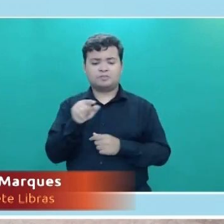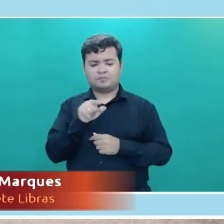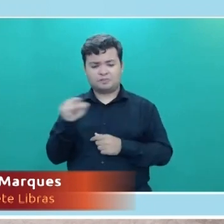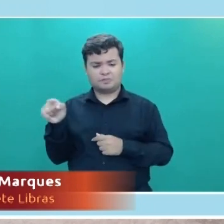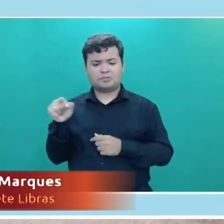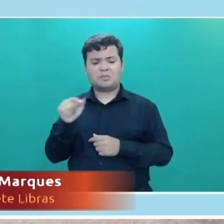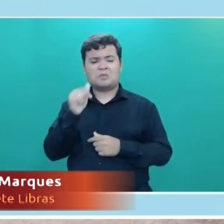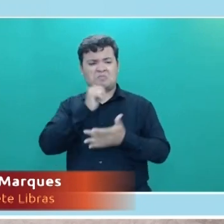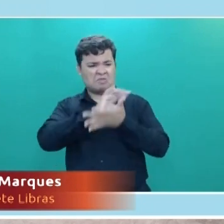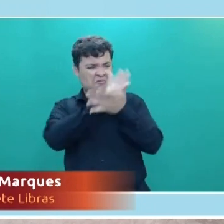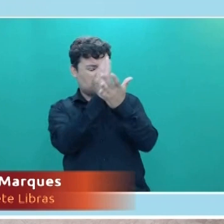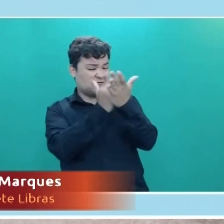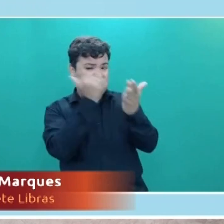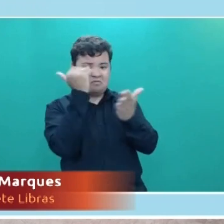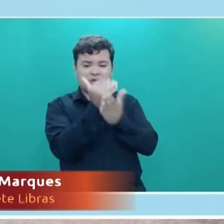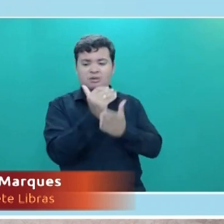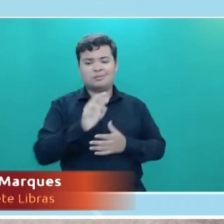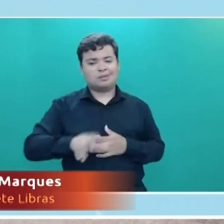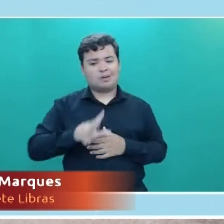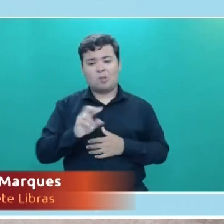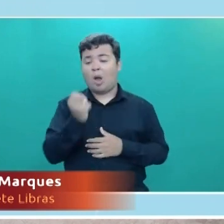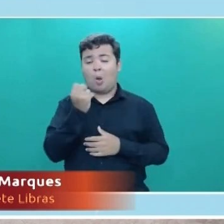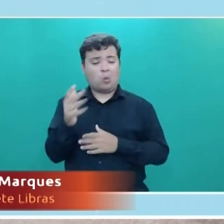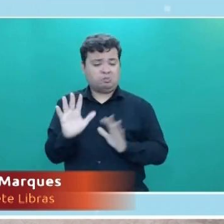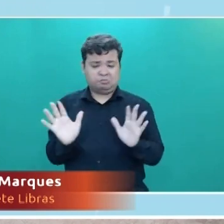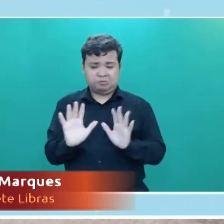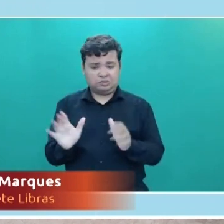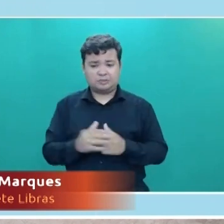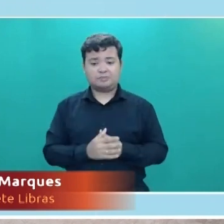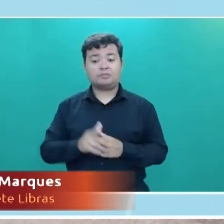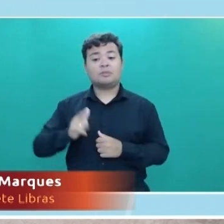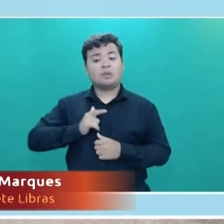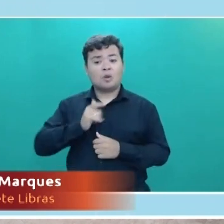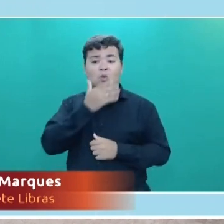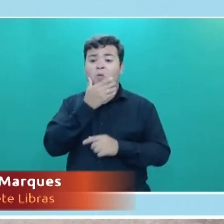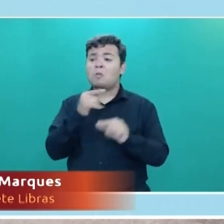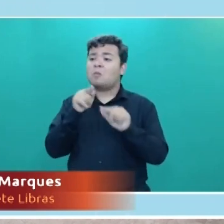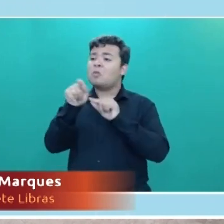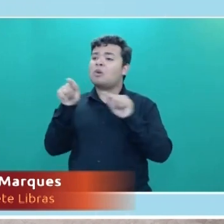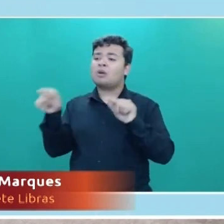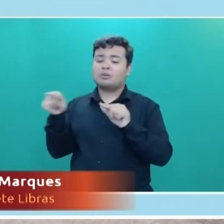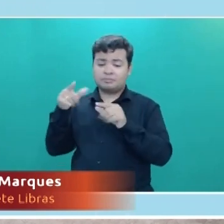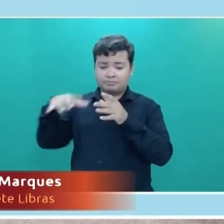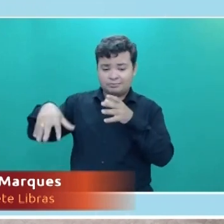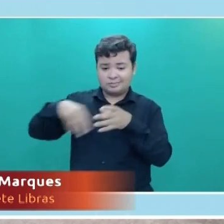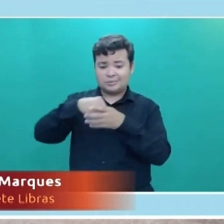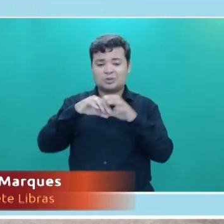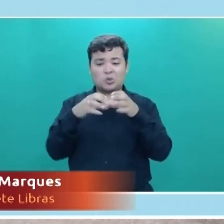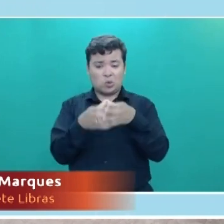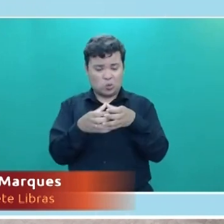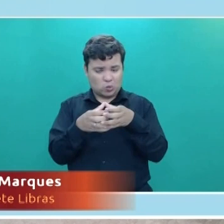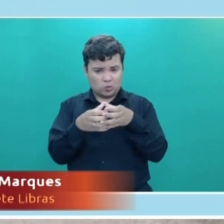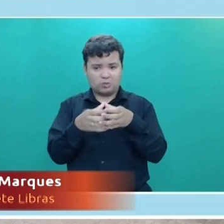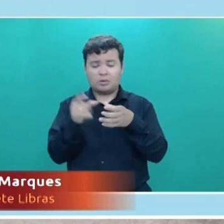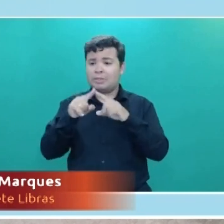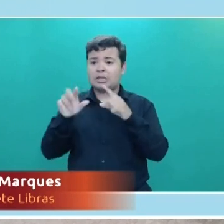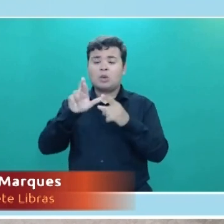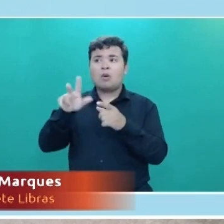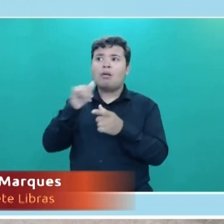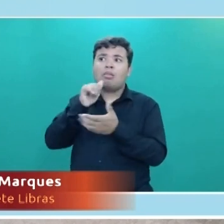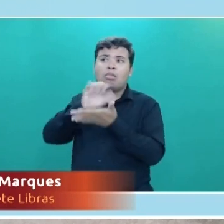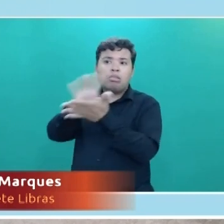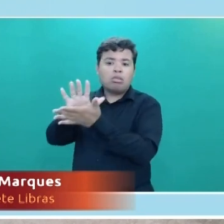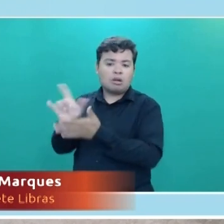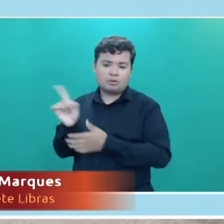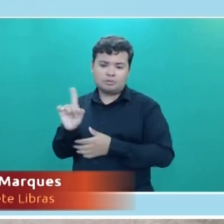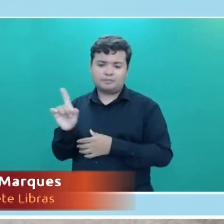misóginos extremos. Tem alguns rapazes ali que, na verdade, eles estão ali por outras questões que não exatamente a misoginia extrema, como, por exemplo,